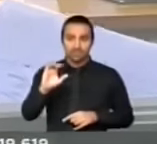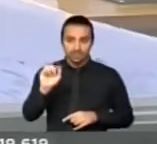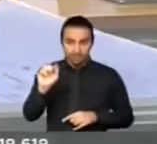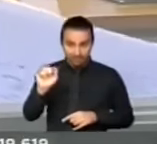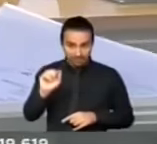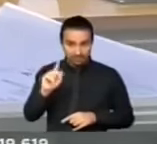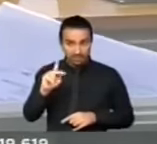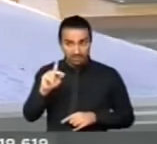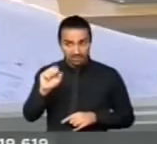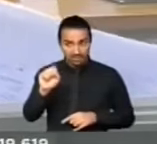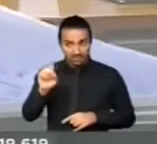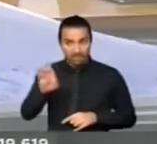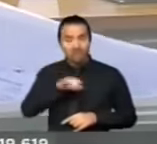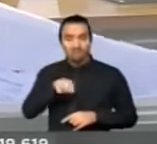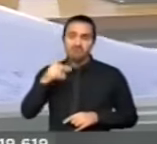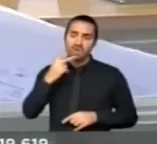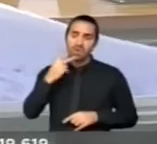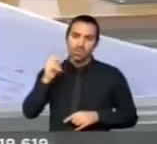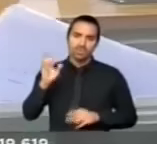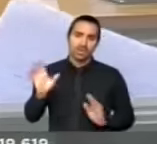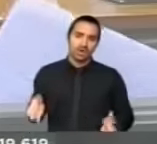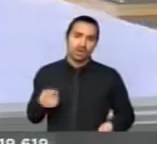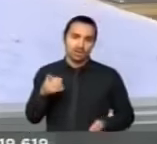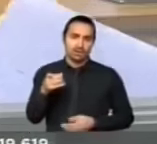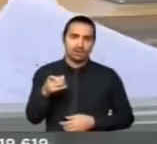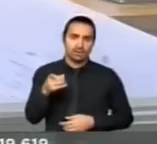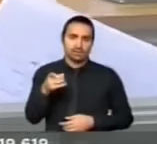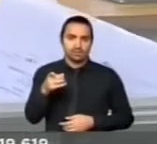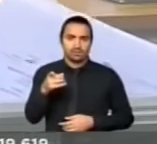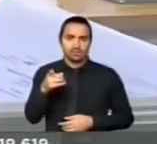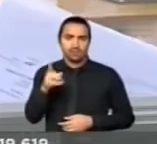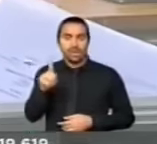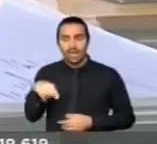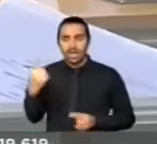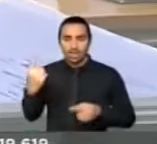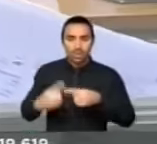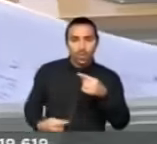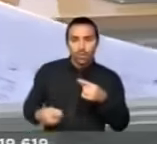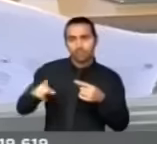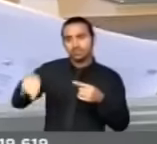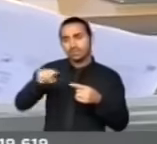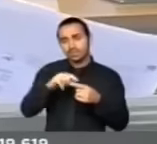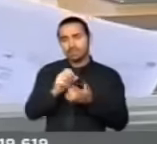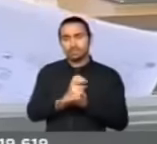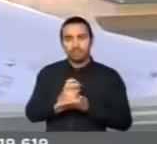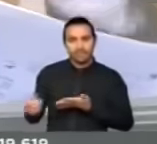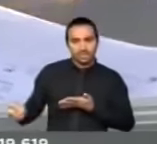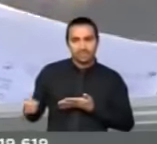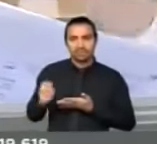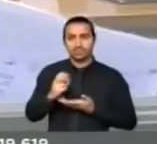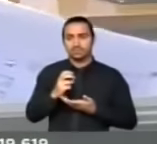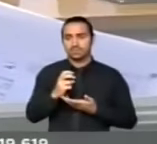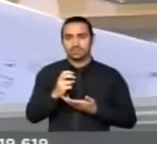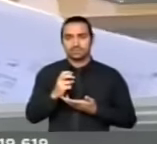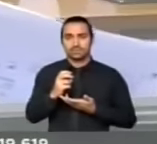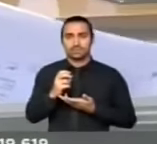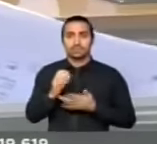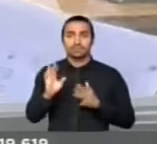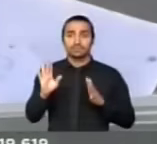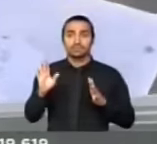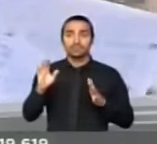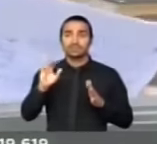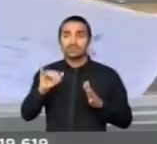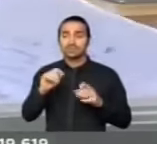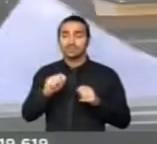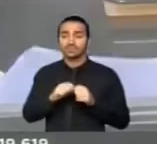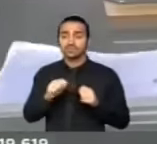PSDB, que falou, num primeiro momento, que era contra o impeachment por pedalada fiscal, que o povo podia entender o quê?